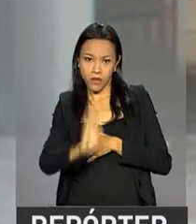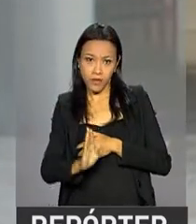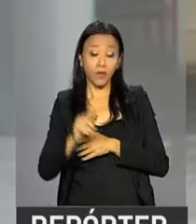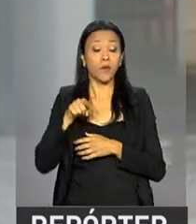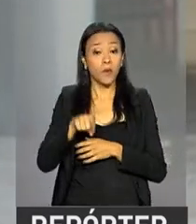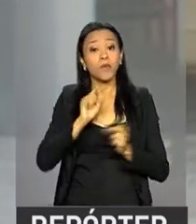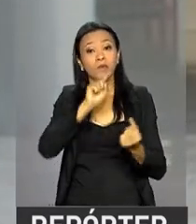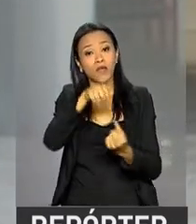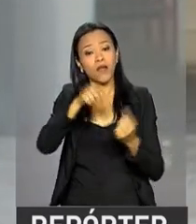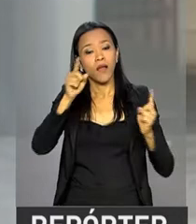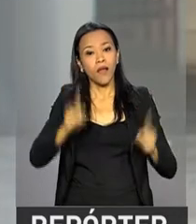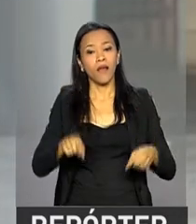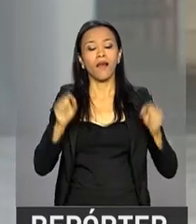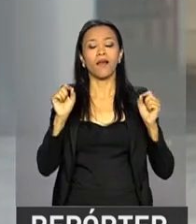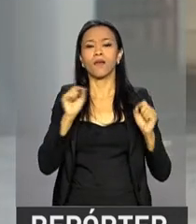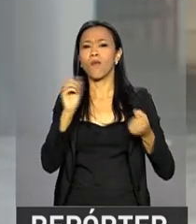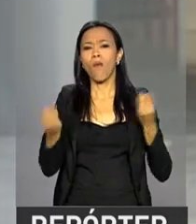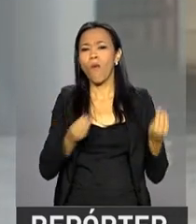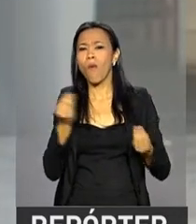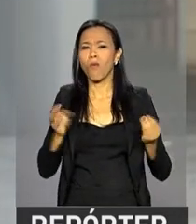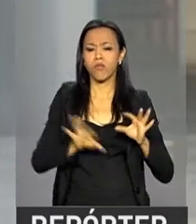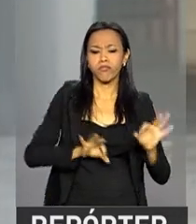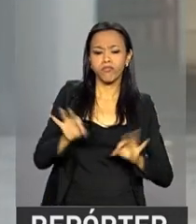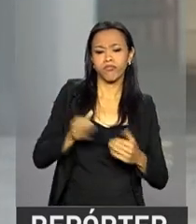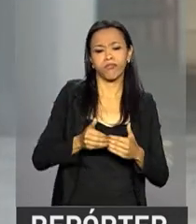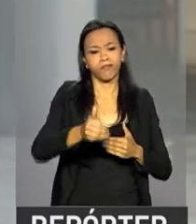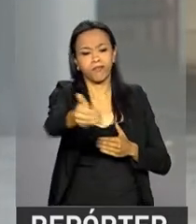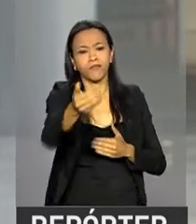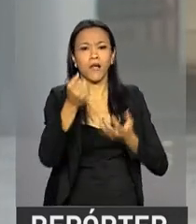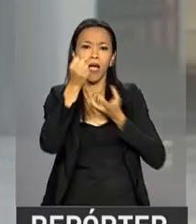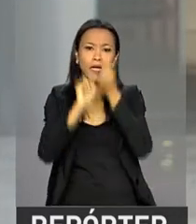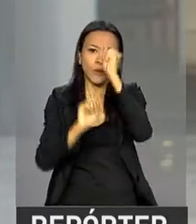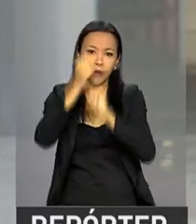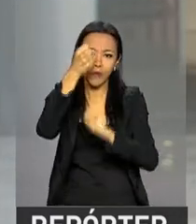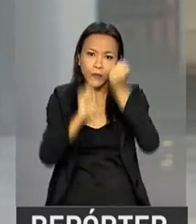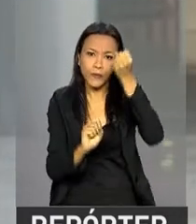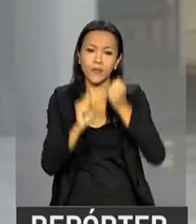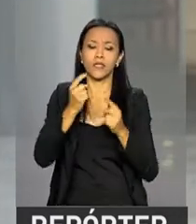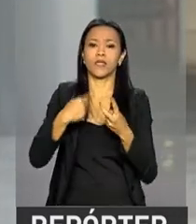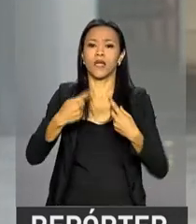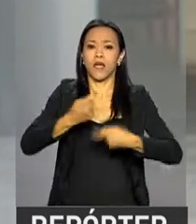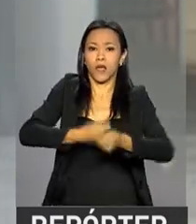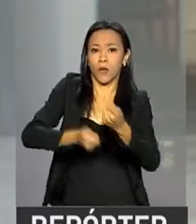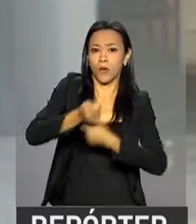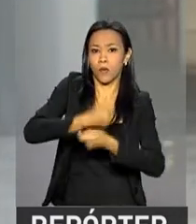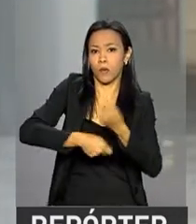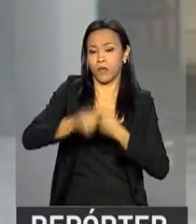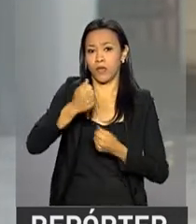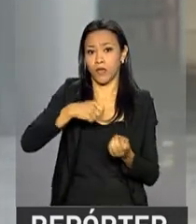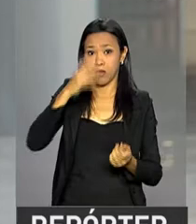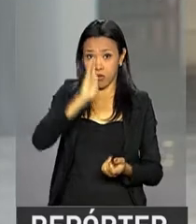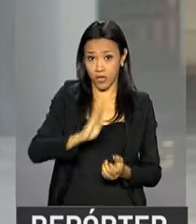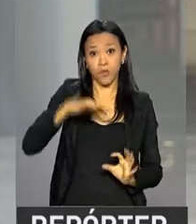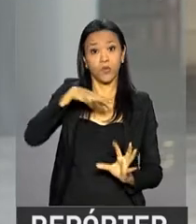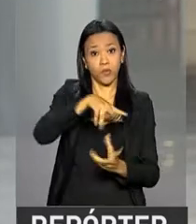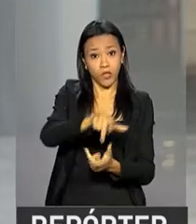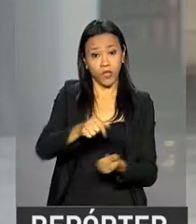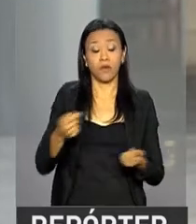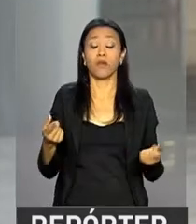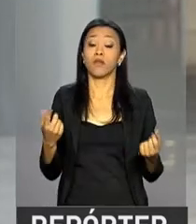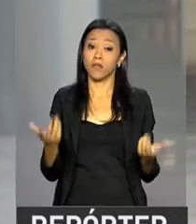os rumos da indústria do aço e da economia brasileira e mundial o presidente michel temer